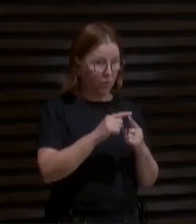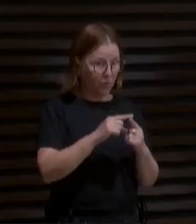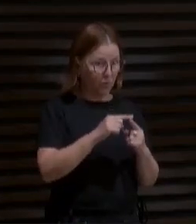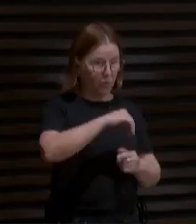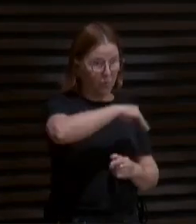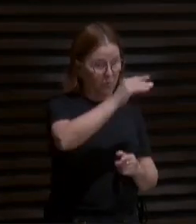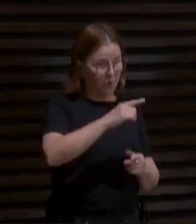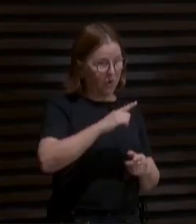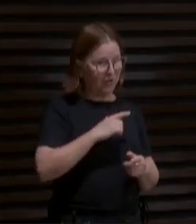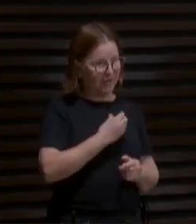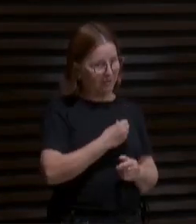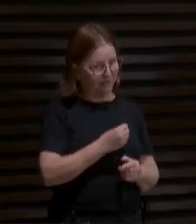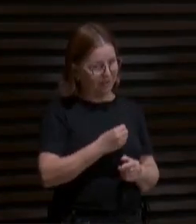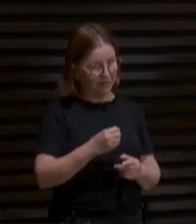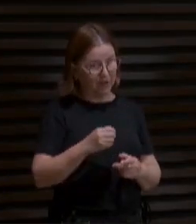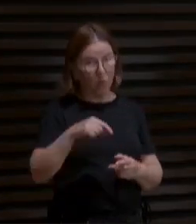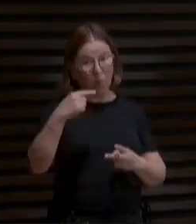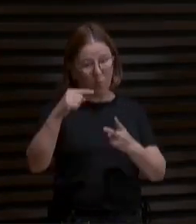falando